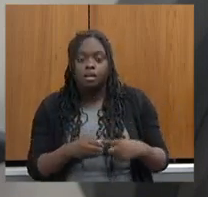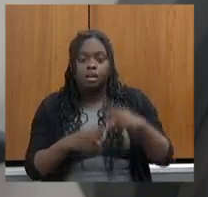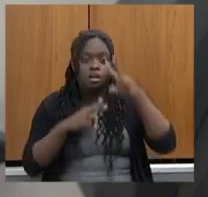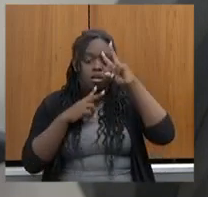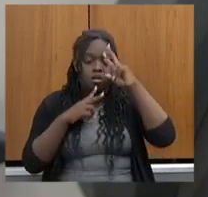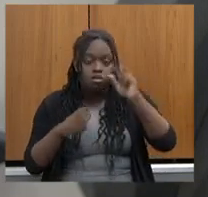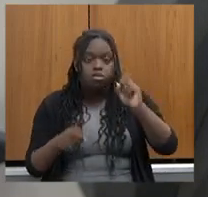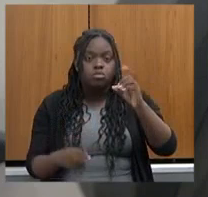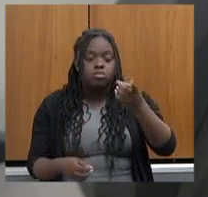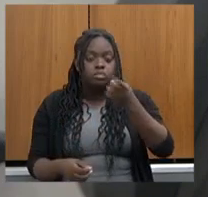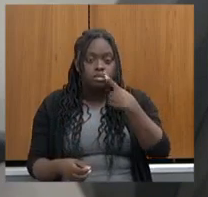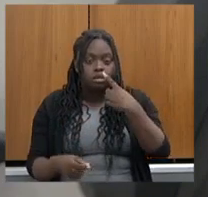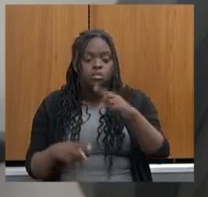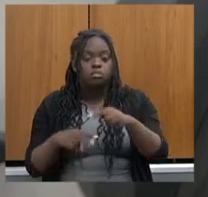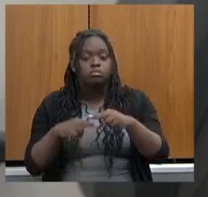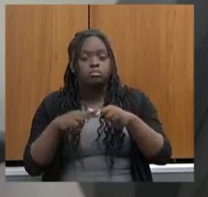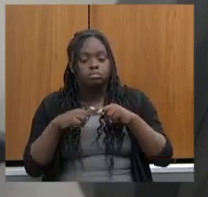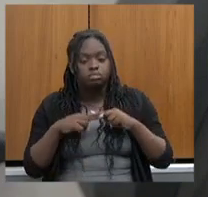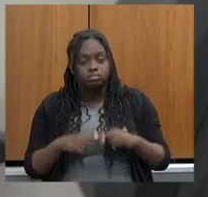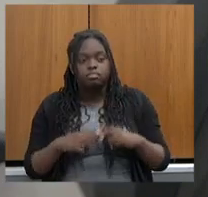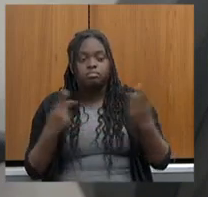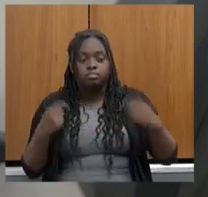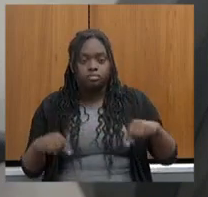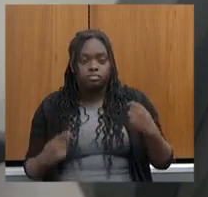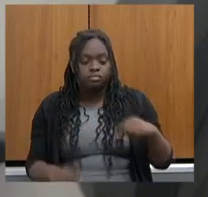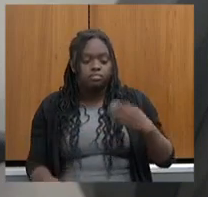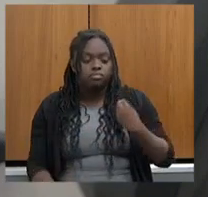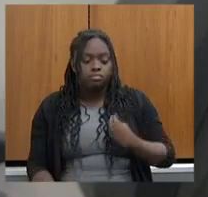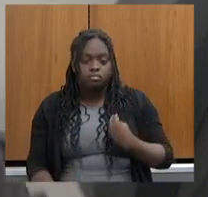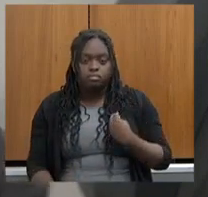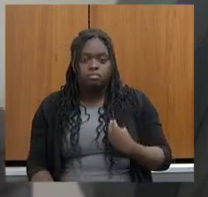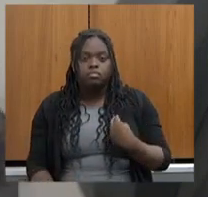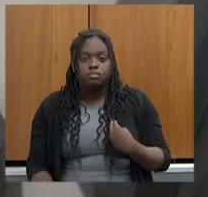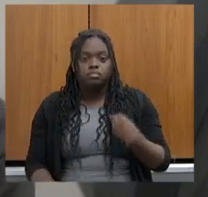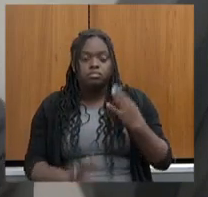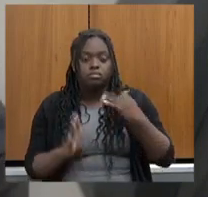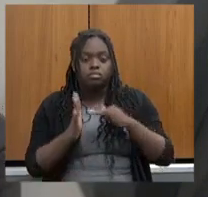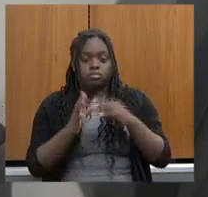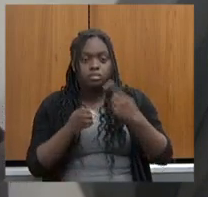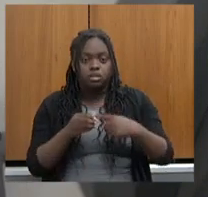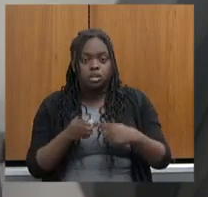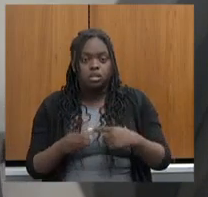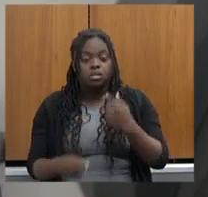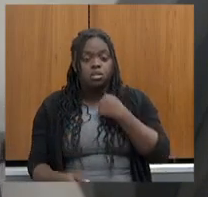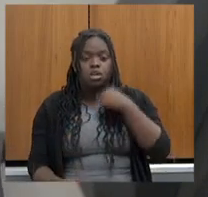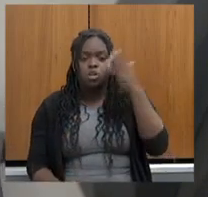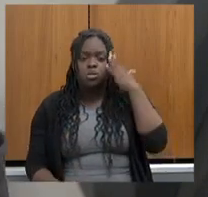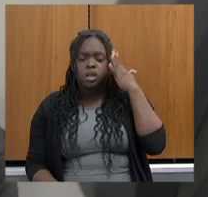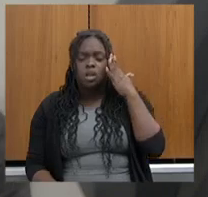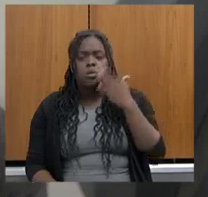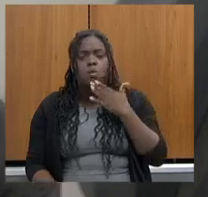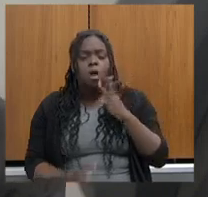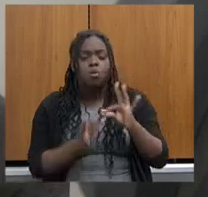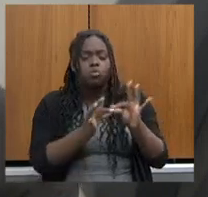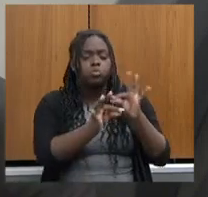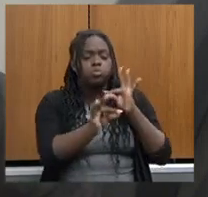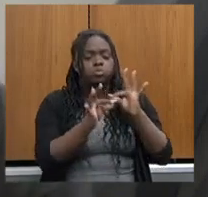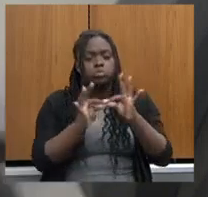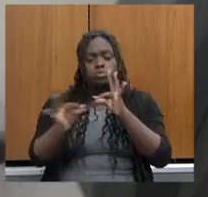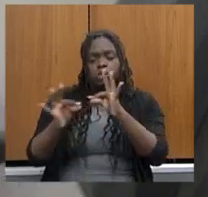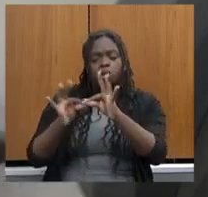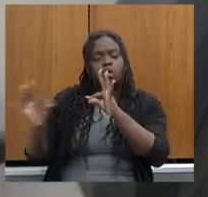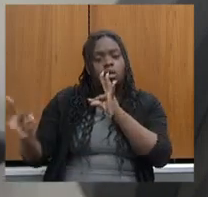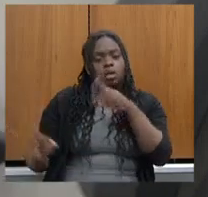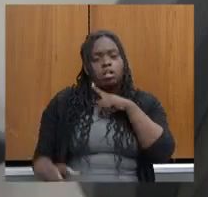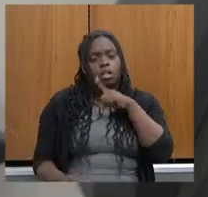mandato por causa da classe está presente né E todos os municípios então eu sei quais são as distâncias que tem ali no Noroeste